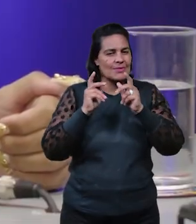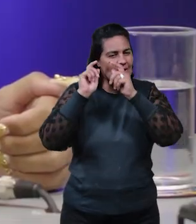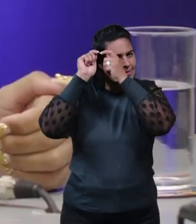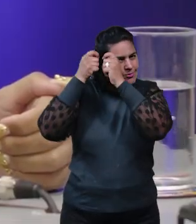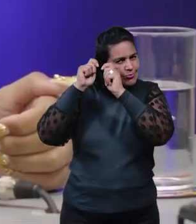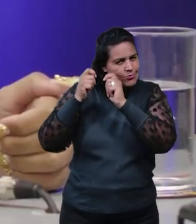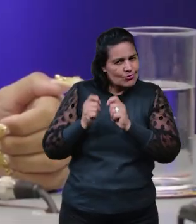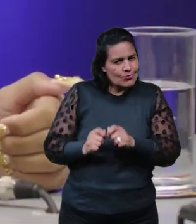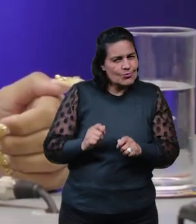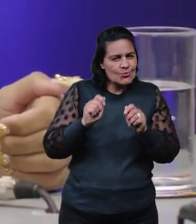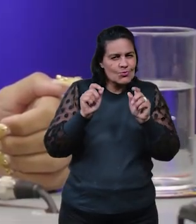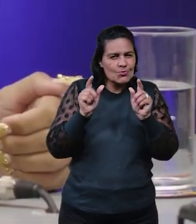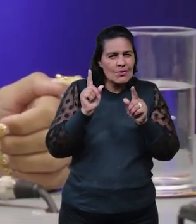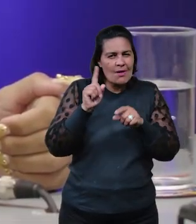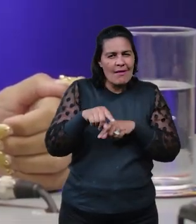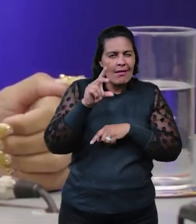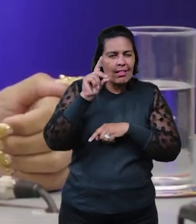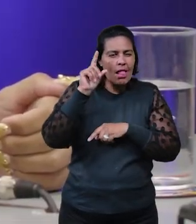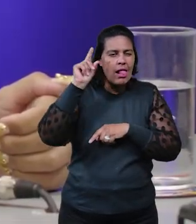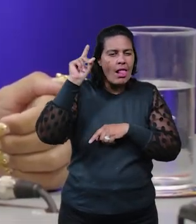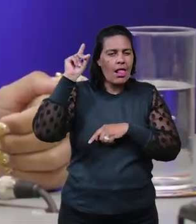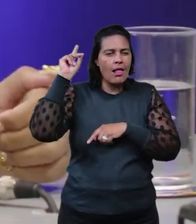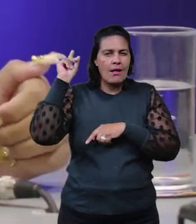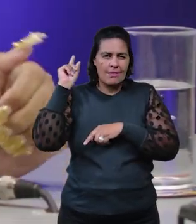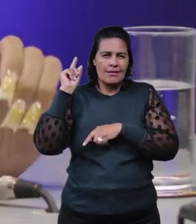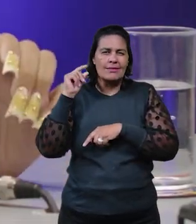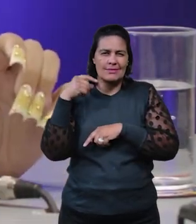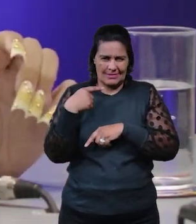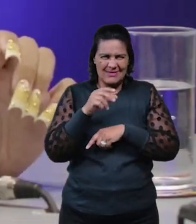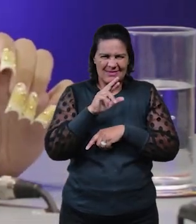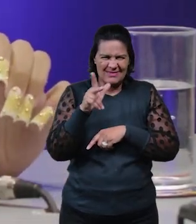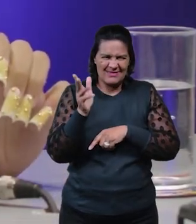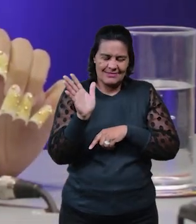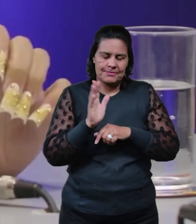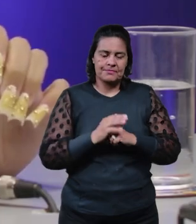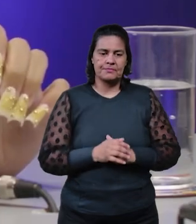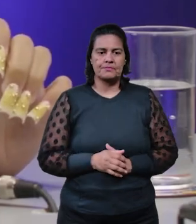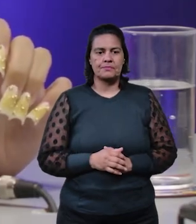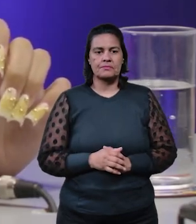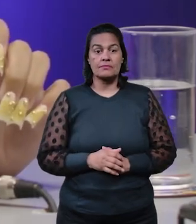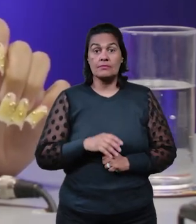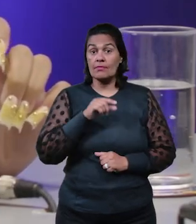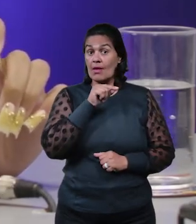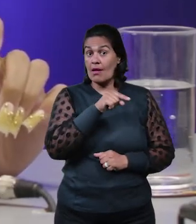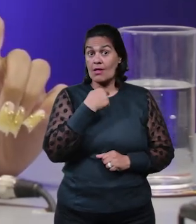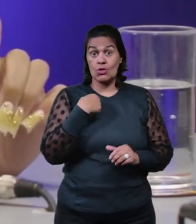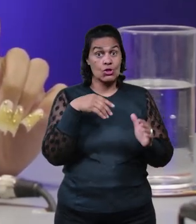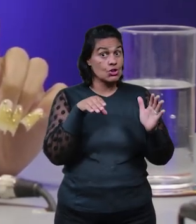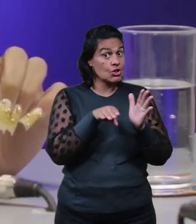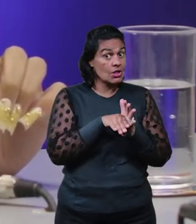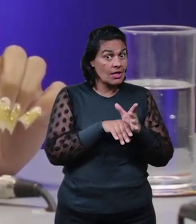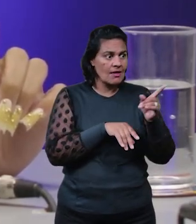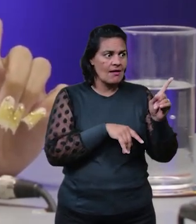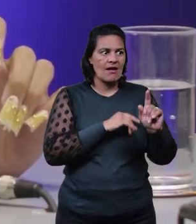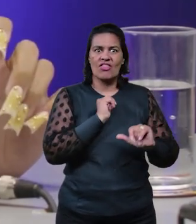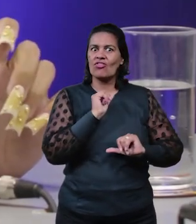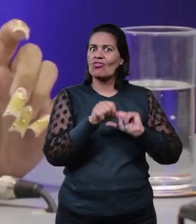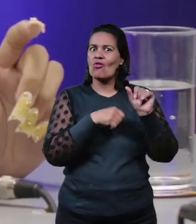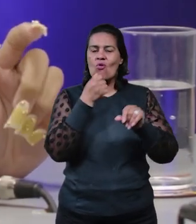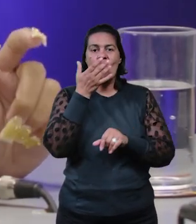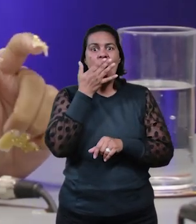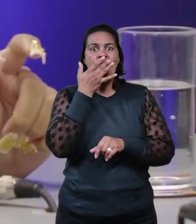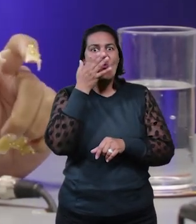que é aquela técnica mais antiga, que é bem aneladinho assim. E aí eu cheguei, ela já tinha trocado a